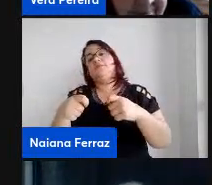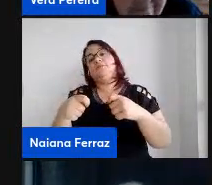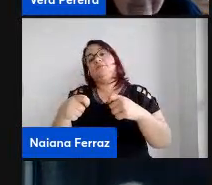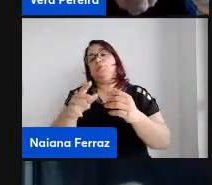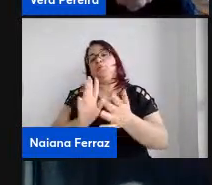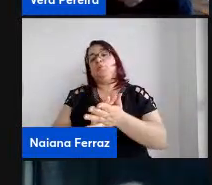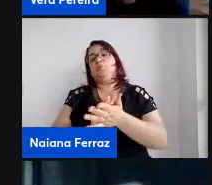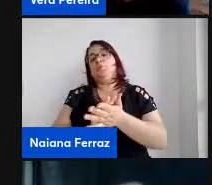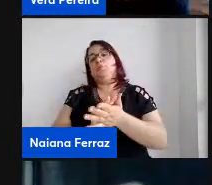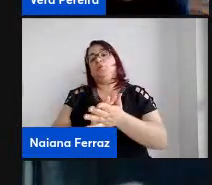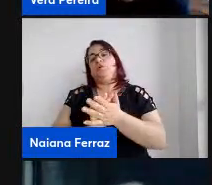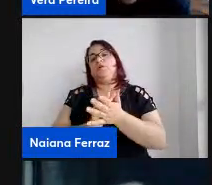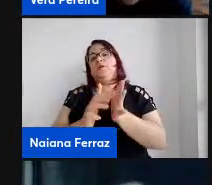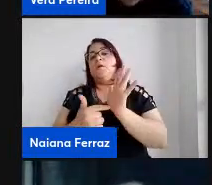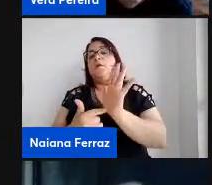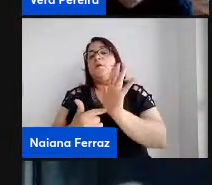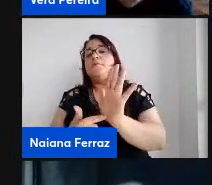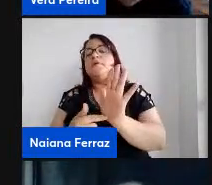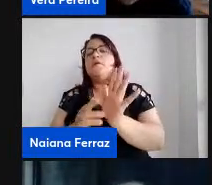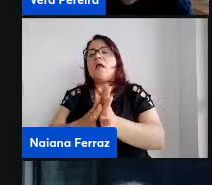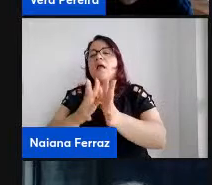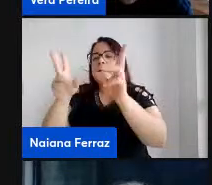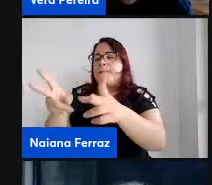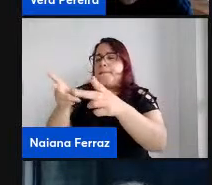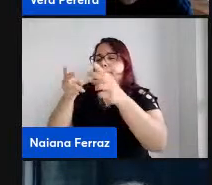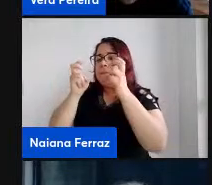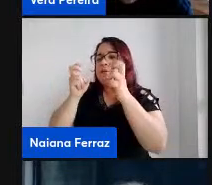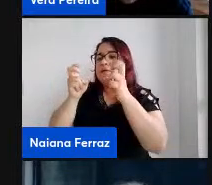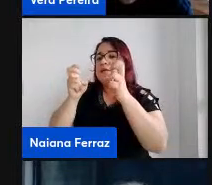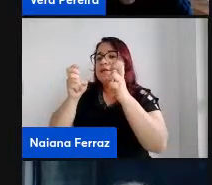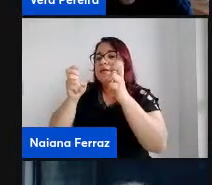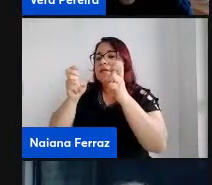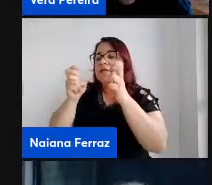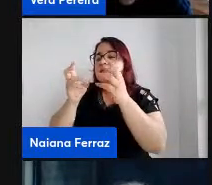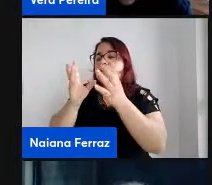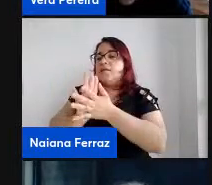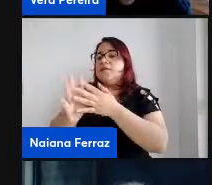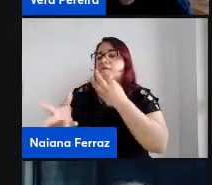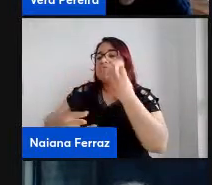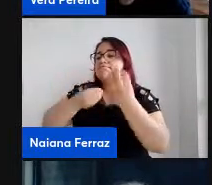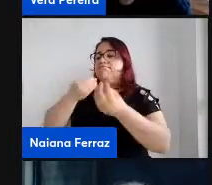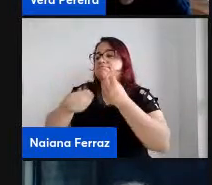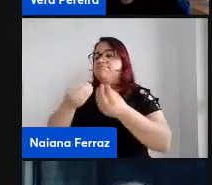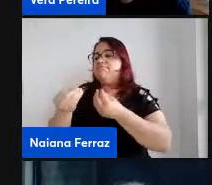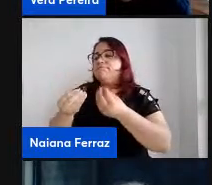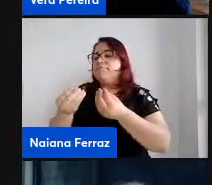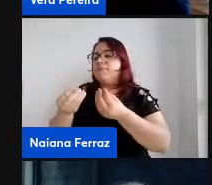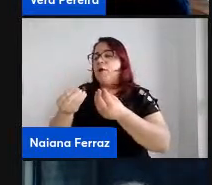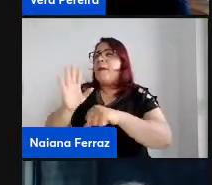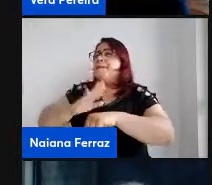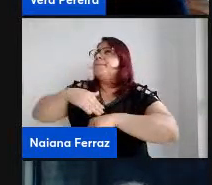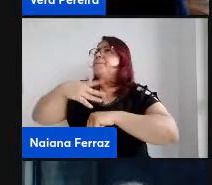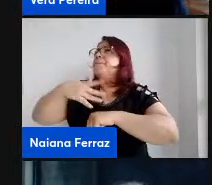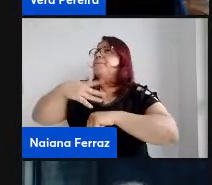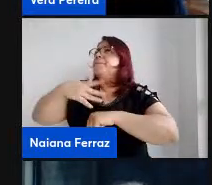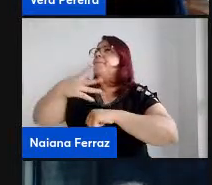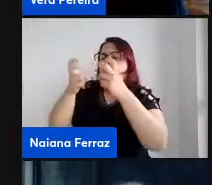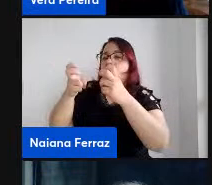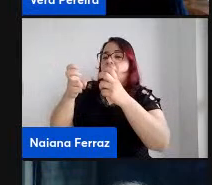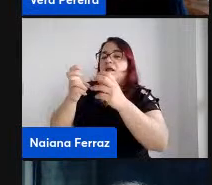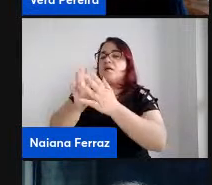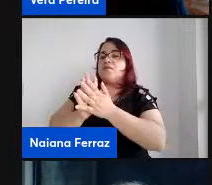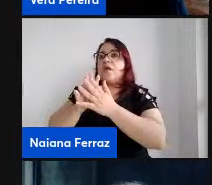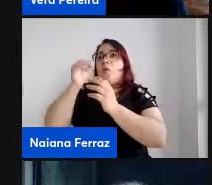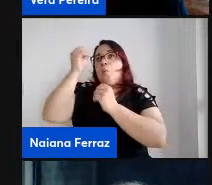a percepção de que, mais do que percepção, conhecimento baseado